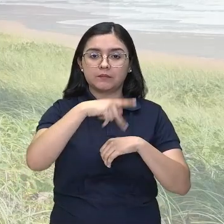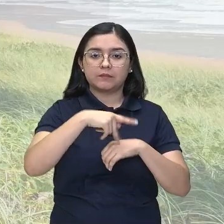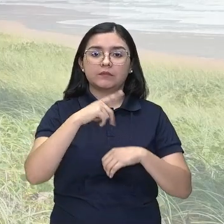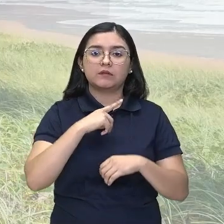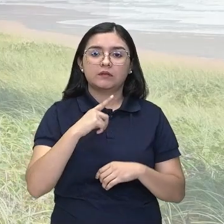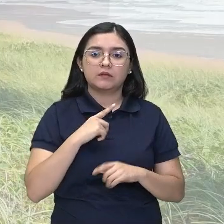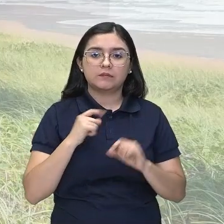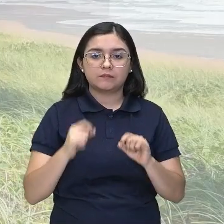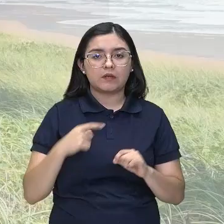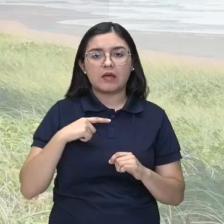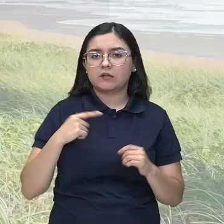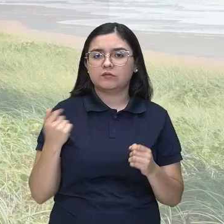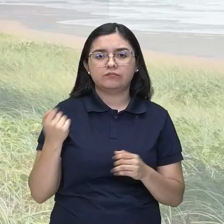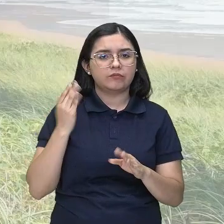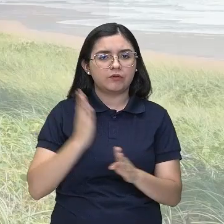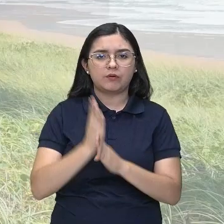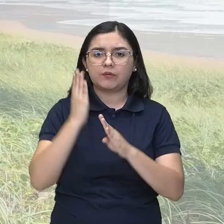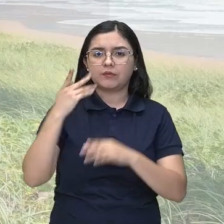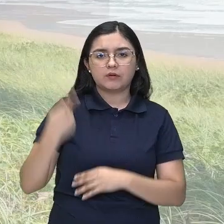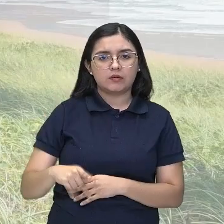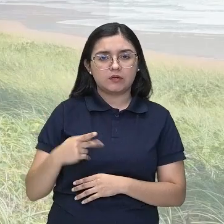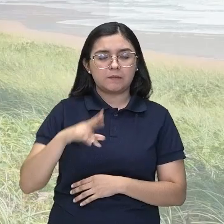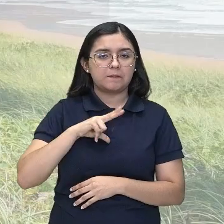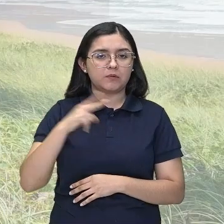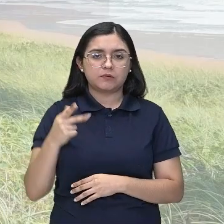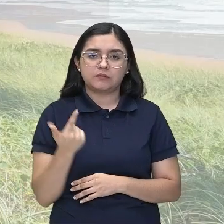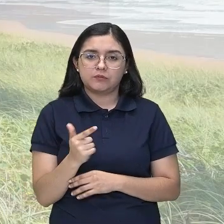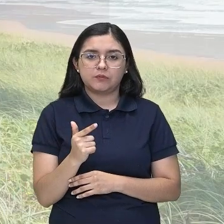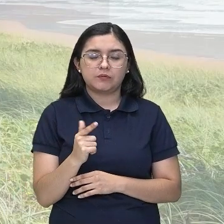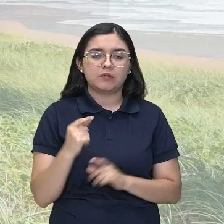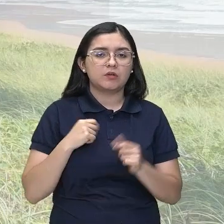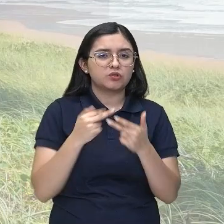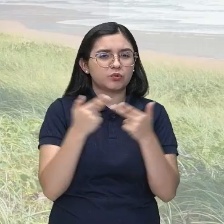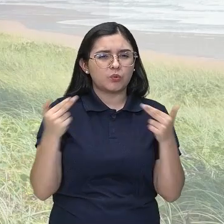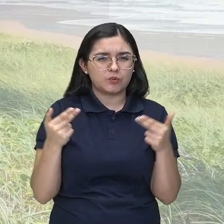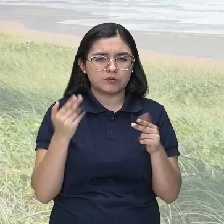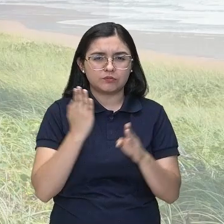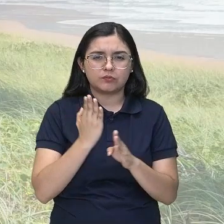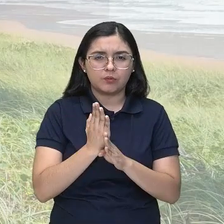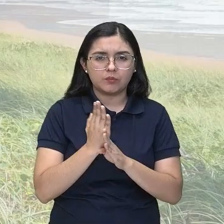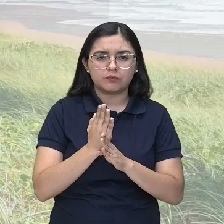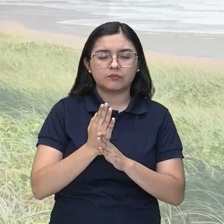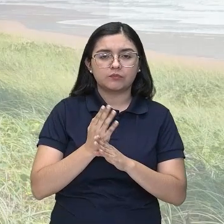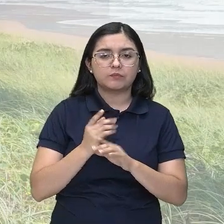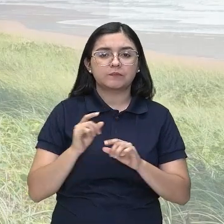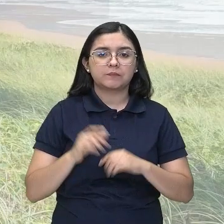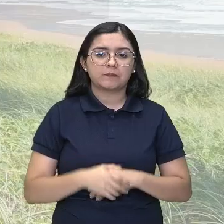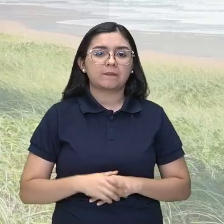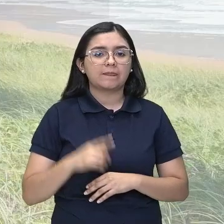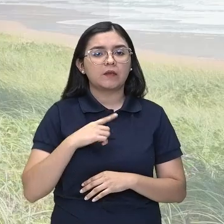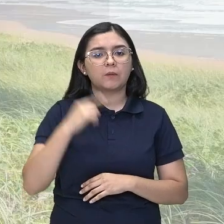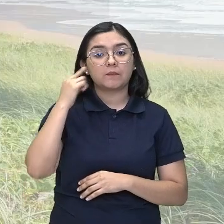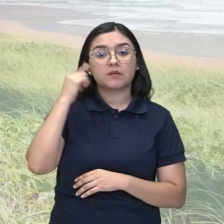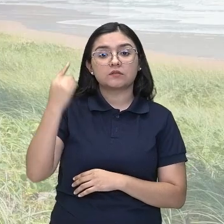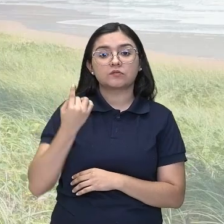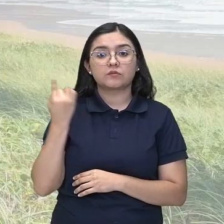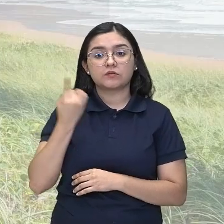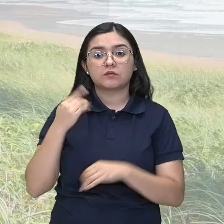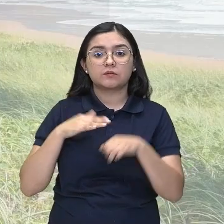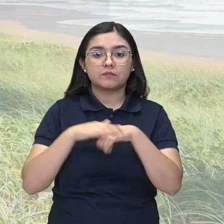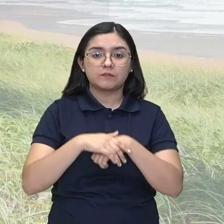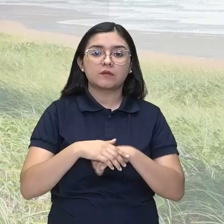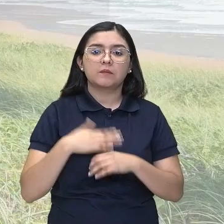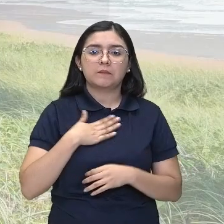tais não encontro eu cá. Então aqui eu não encontro as coisas que tem lá. Em cismar, sozinho à noite, mais